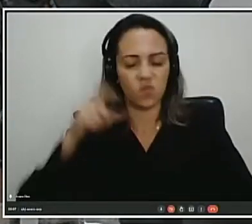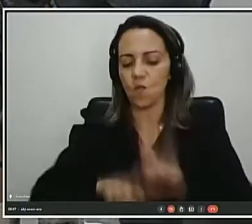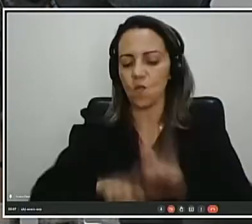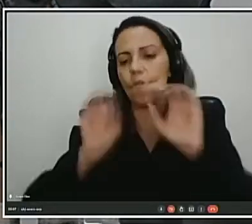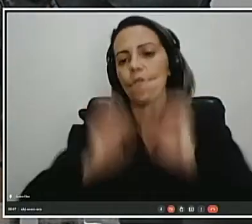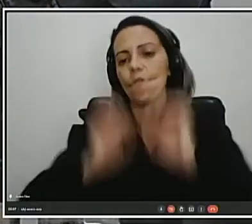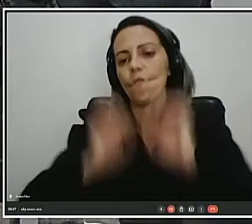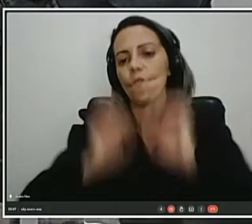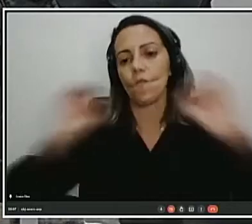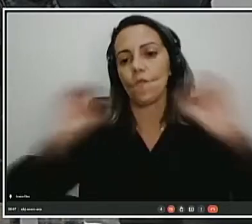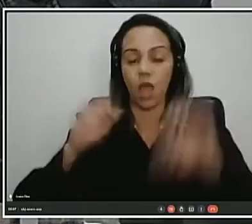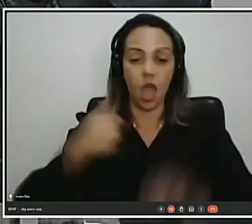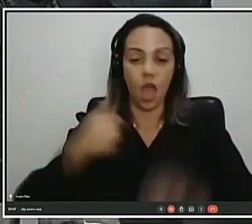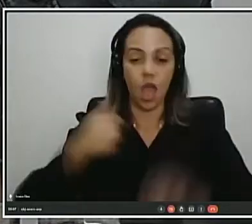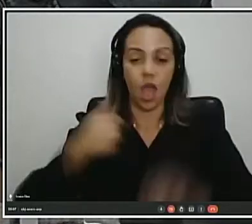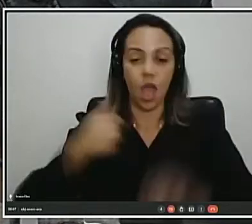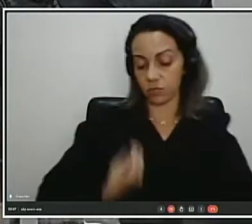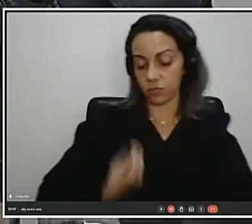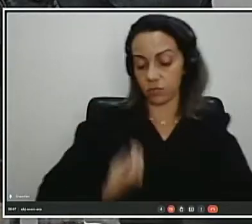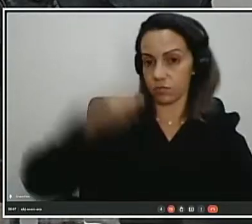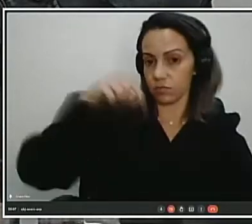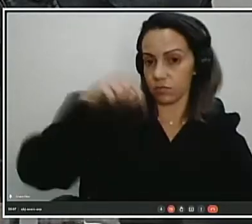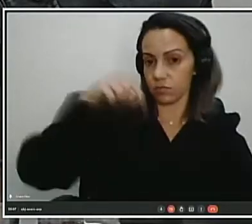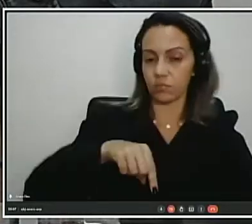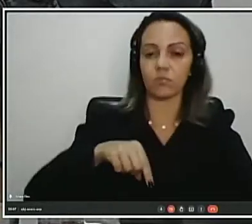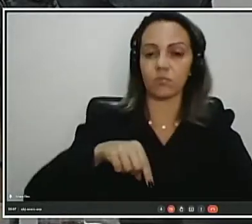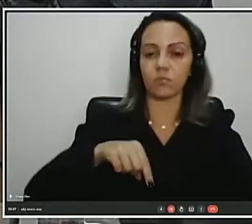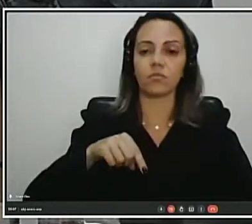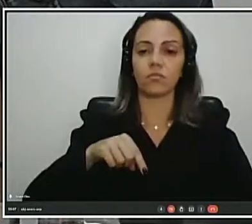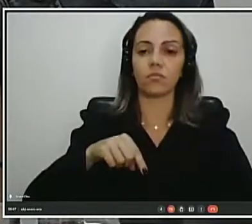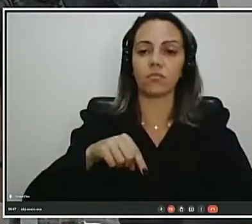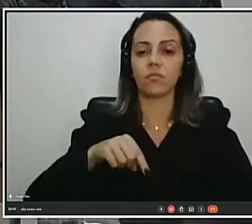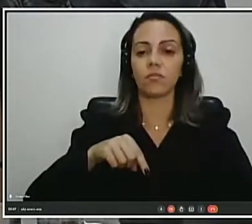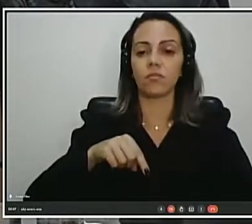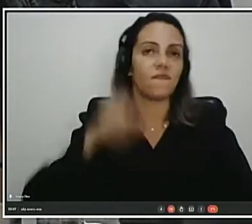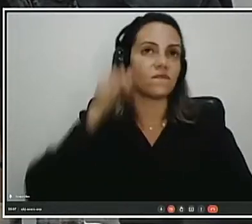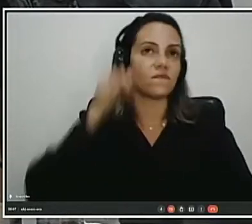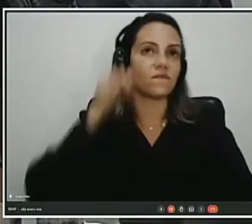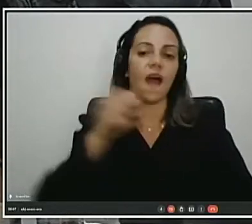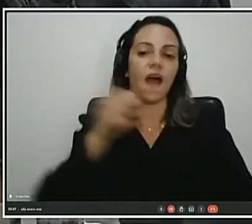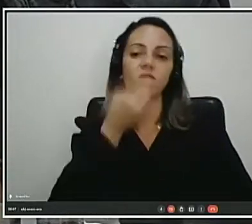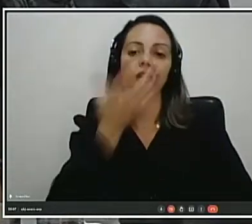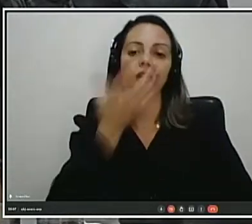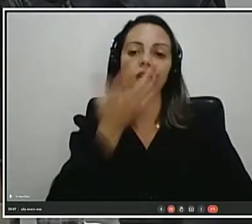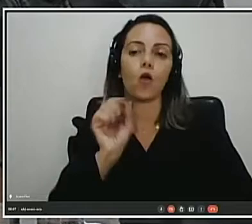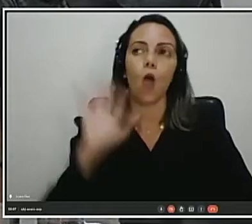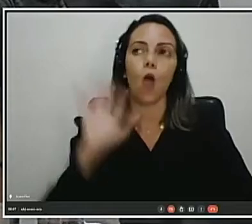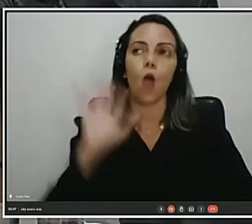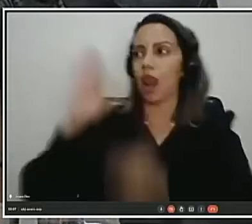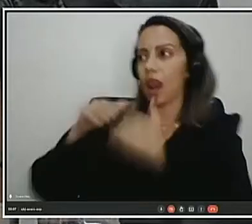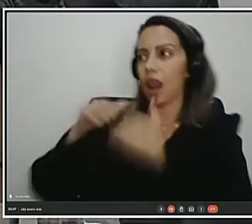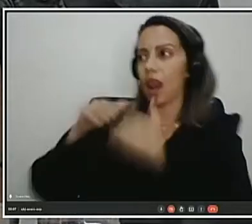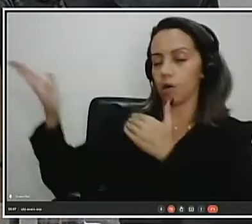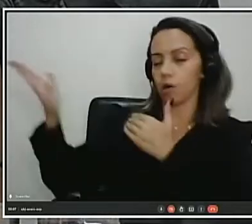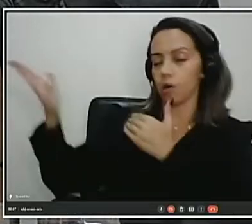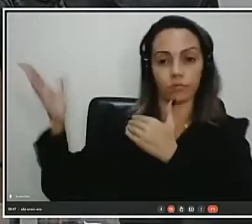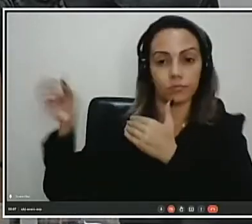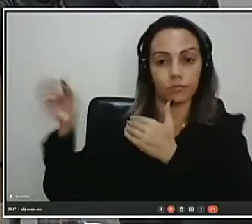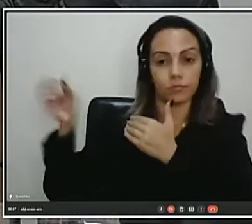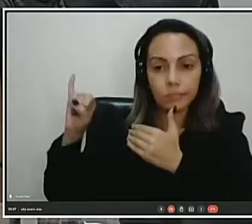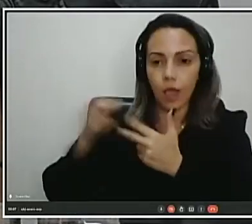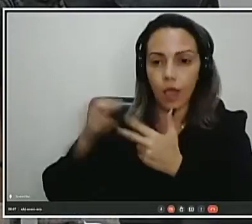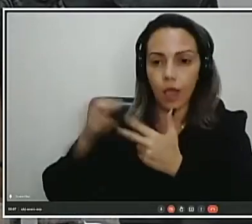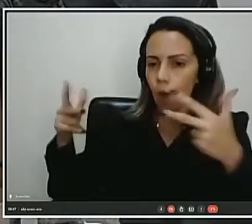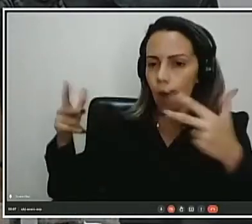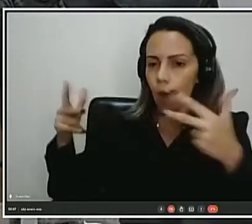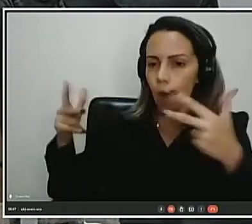aqui, e não estou aqui para não falar o que acontece lá fora. Se acontece coisas que não são devidas,